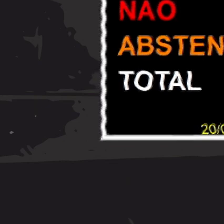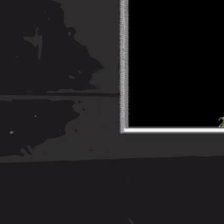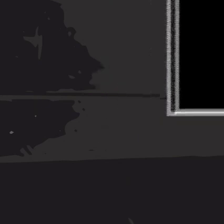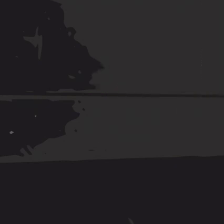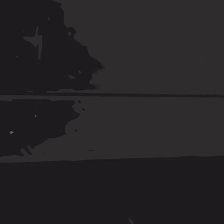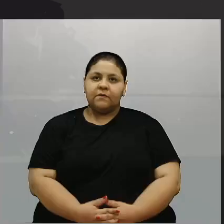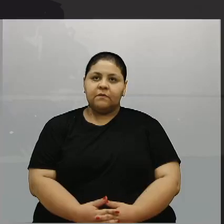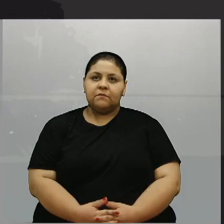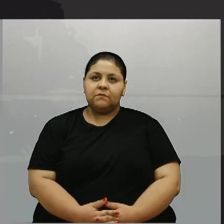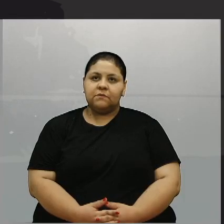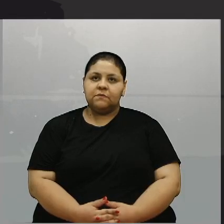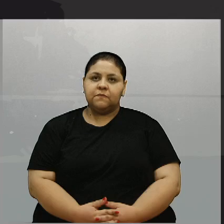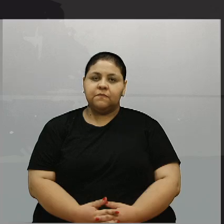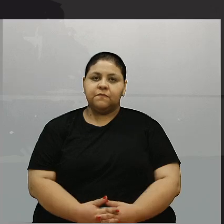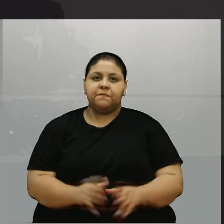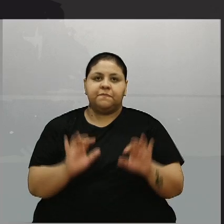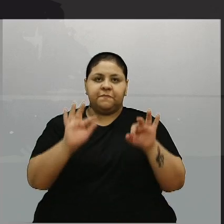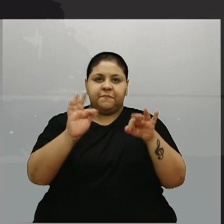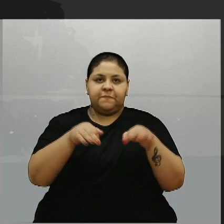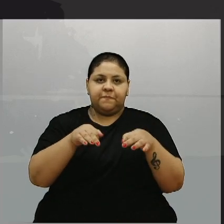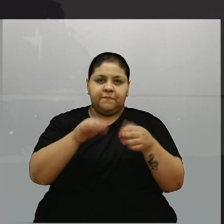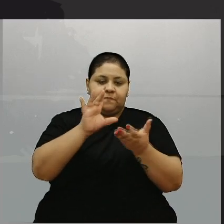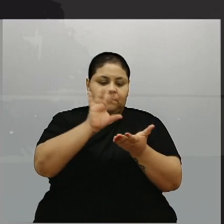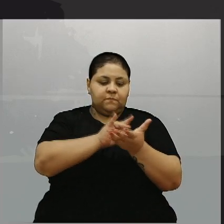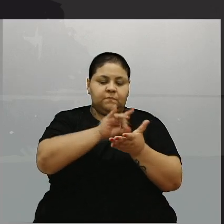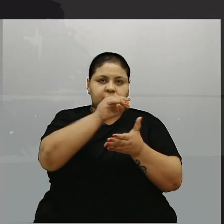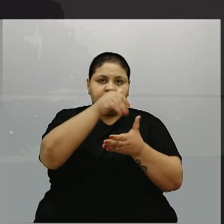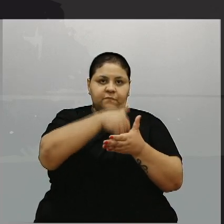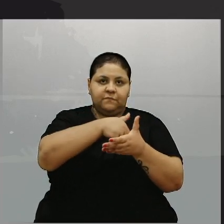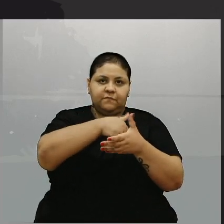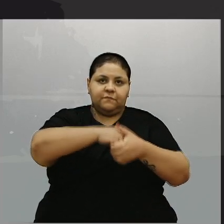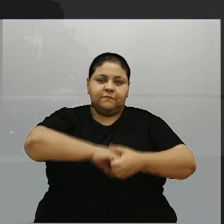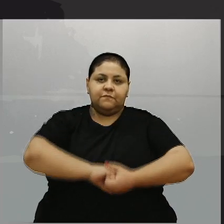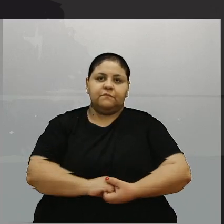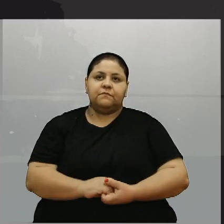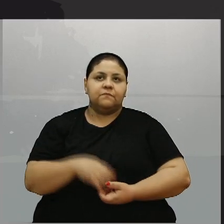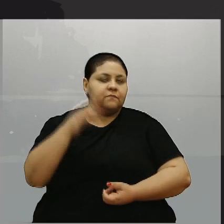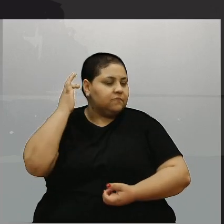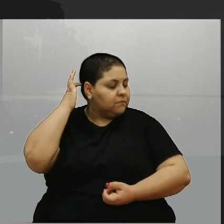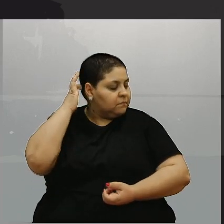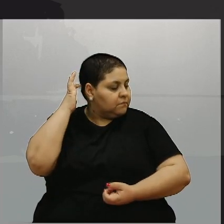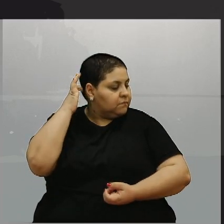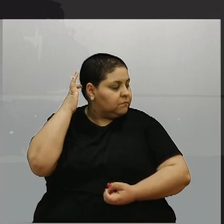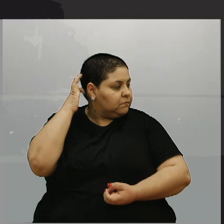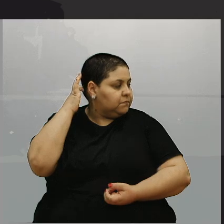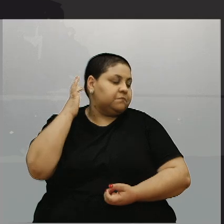Encerrado o registro dos votos, encerrada a votação.